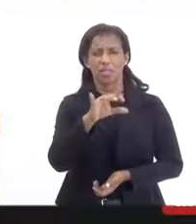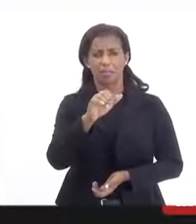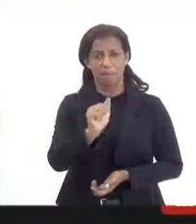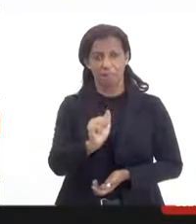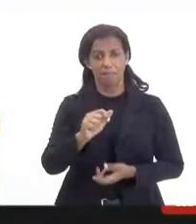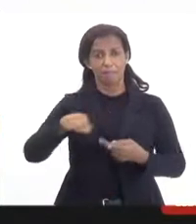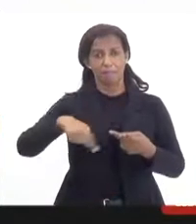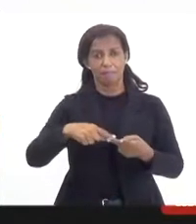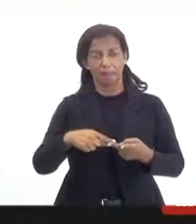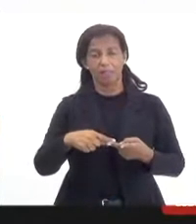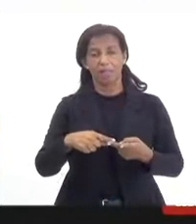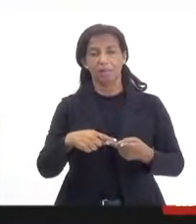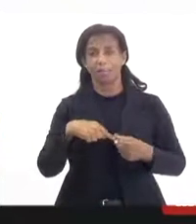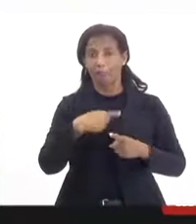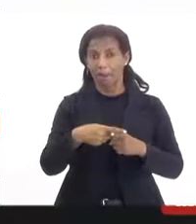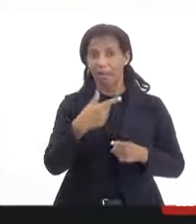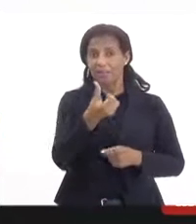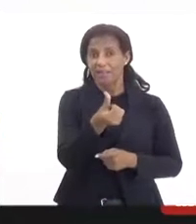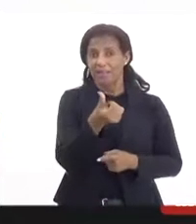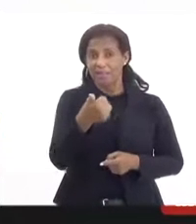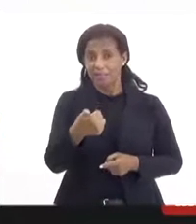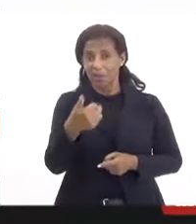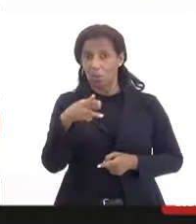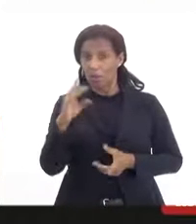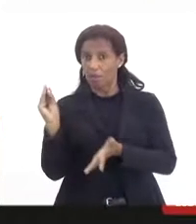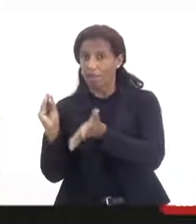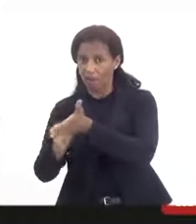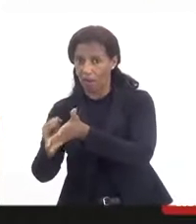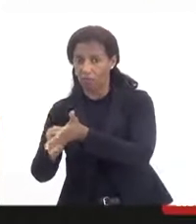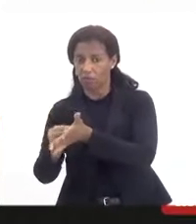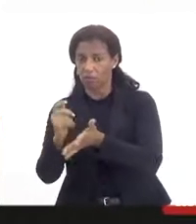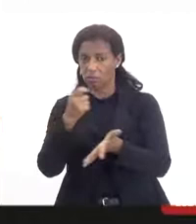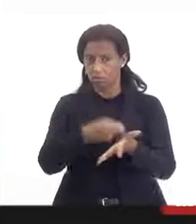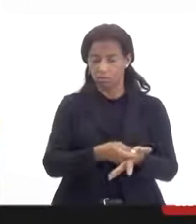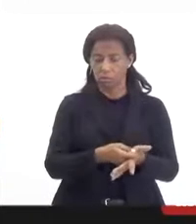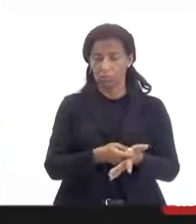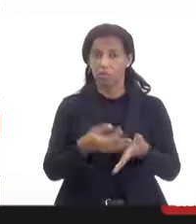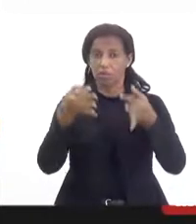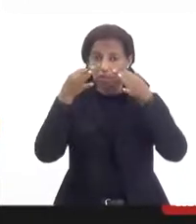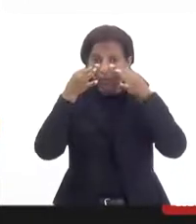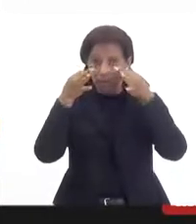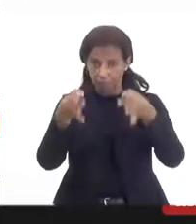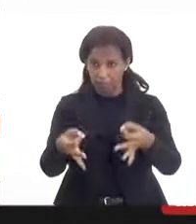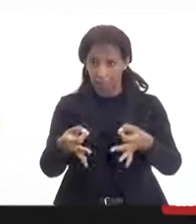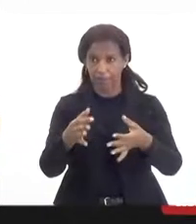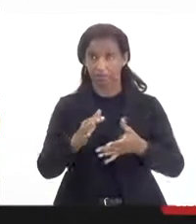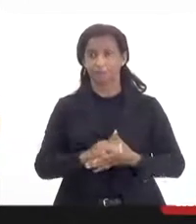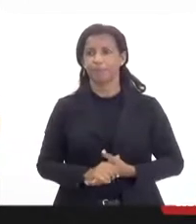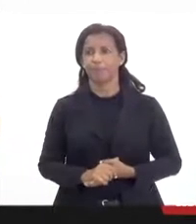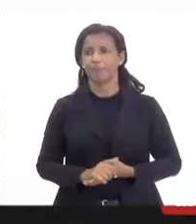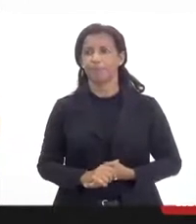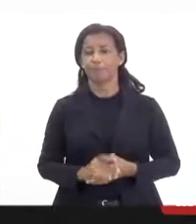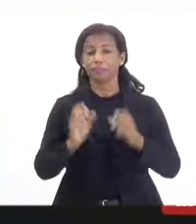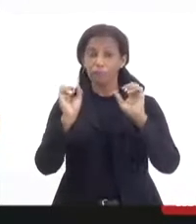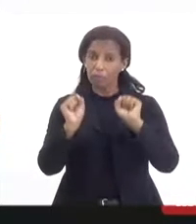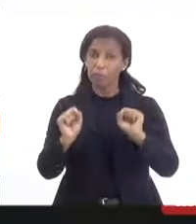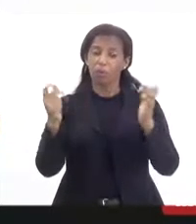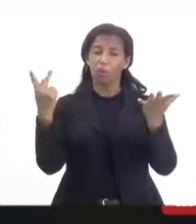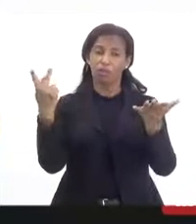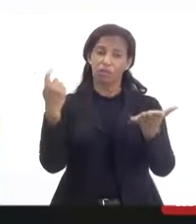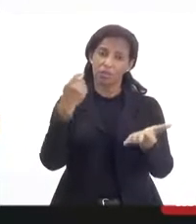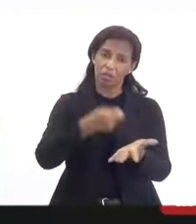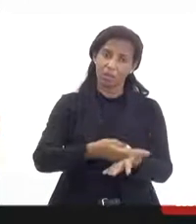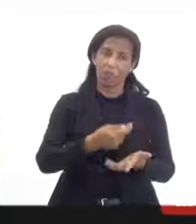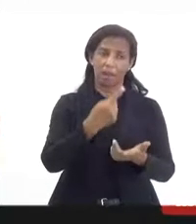milhões, também ainda não teria sido pago. Chama atenção para a ressalva, né? Pode ter sido pago esses